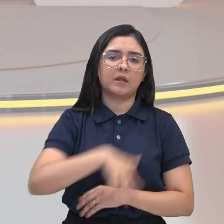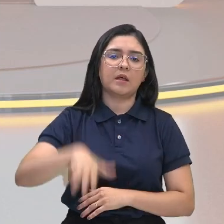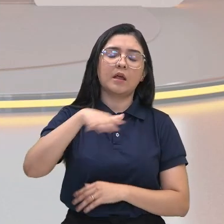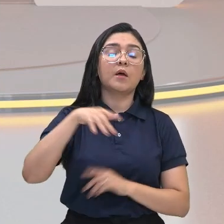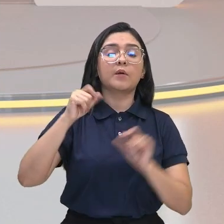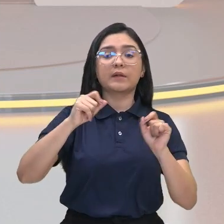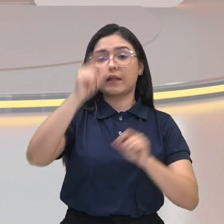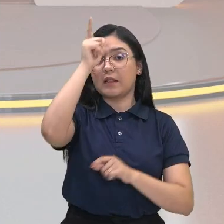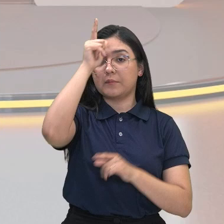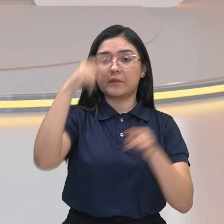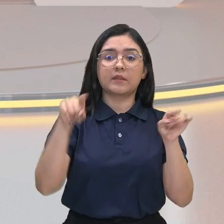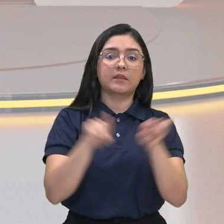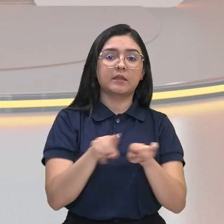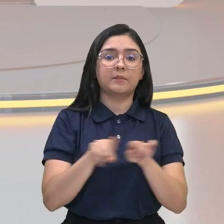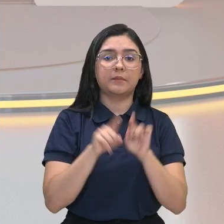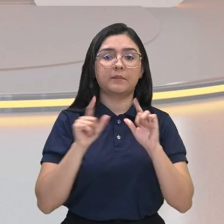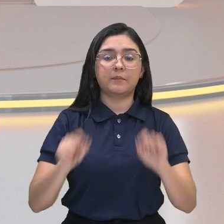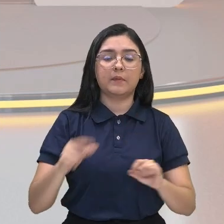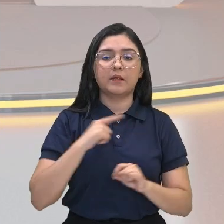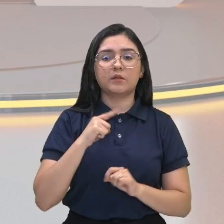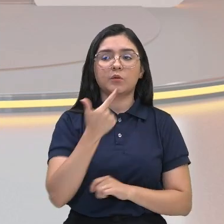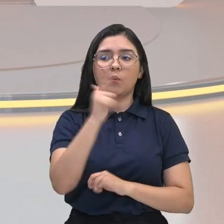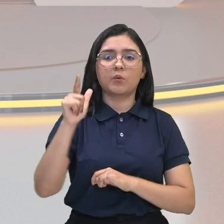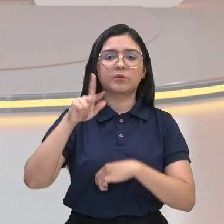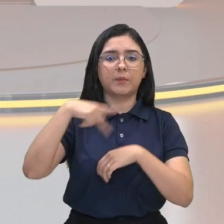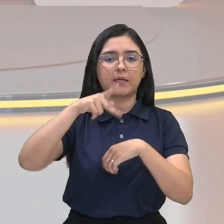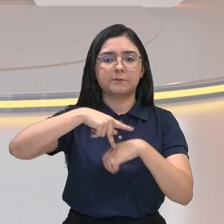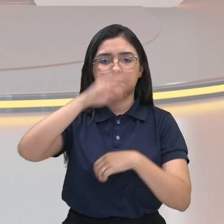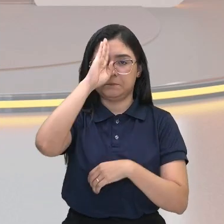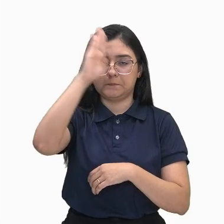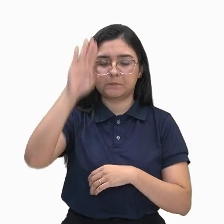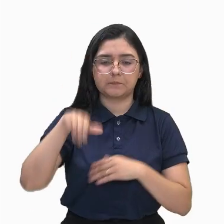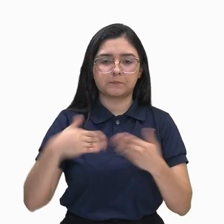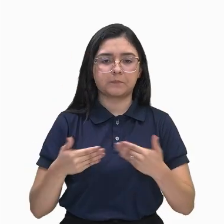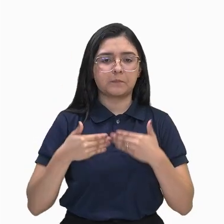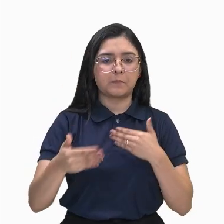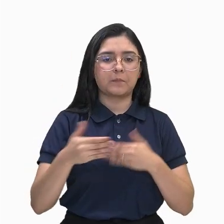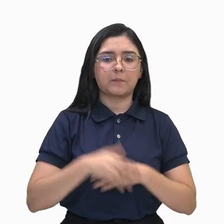Alemanha e também dos Países Baixos, principalmente. Vamos ao texto.